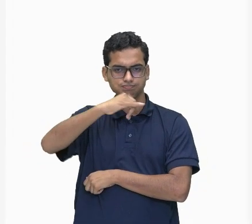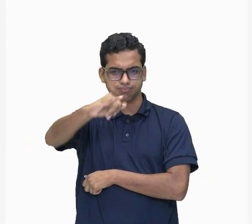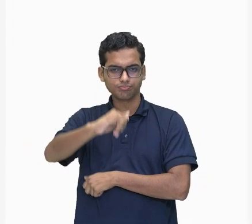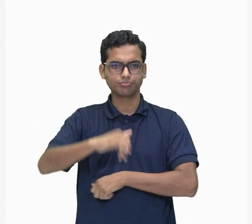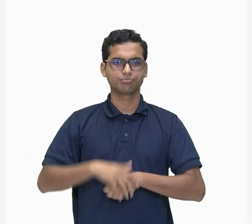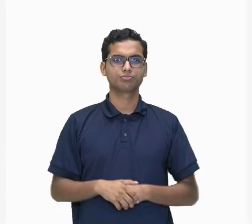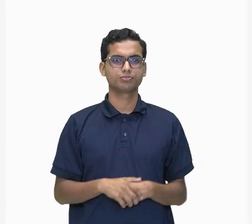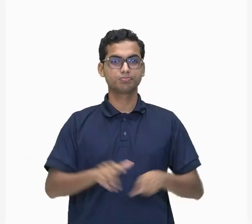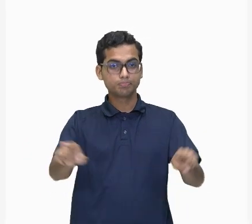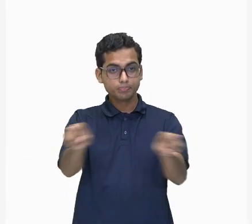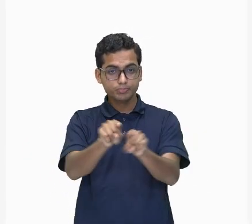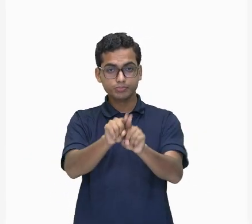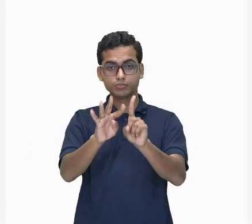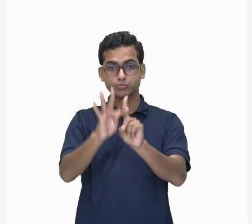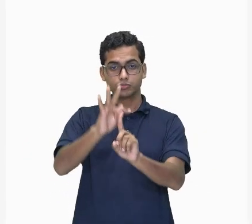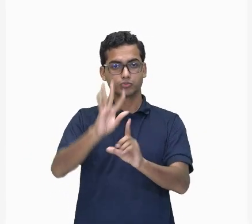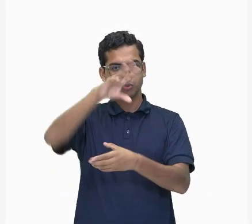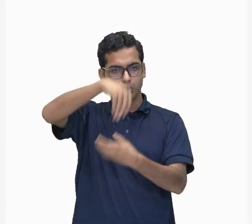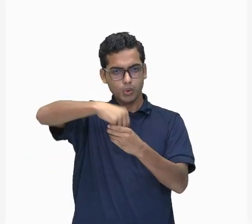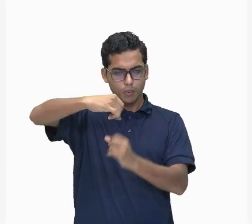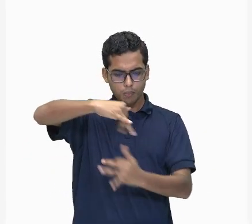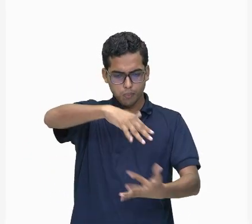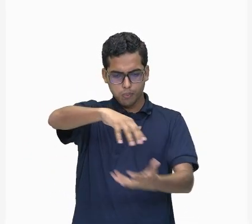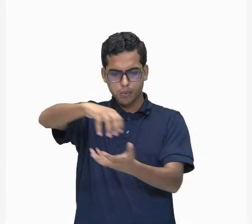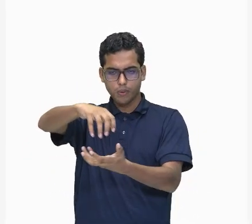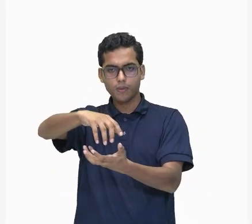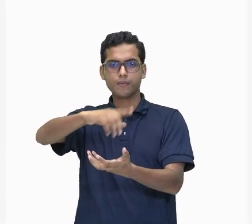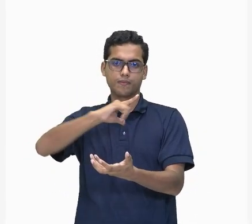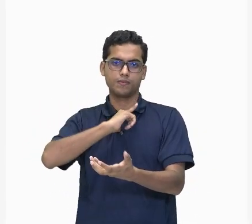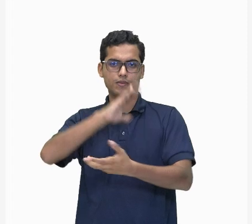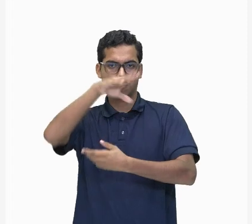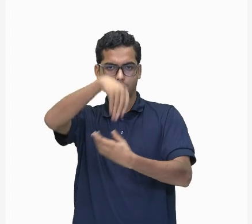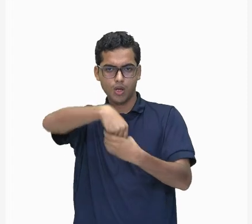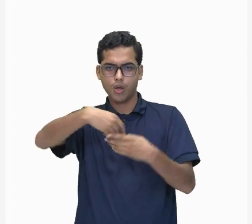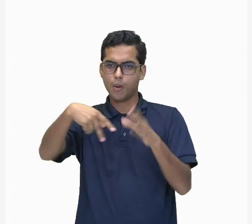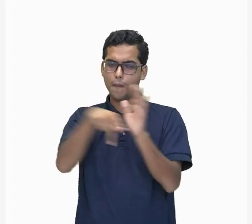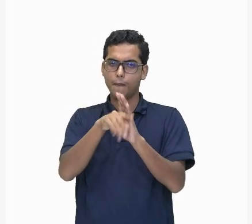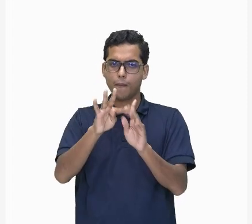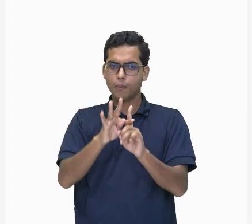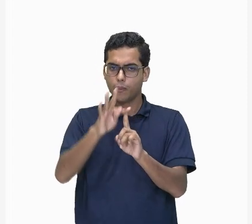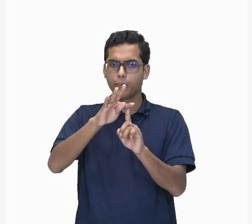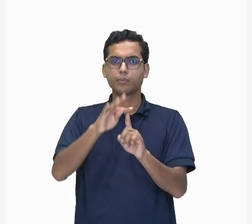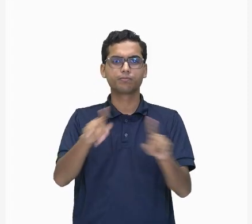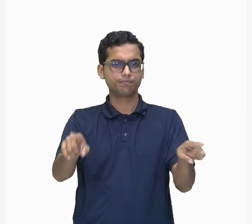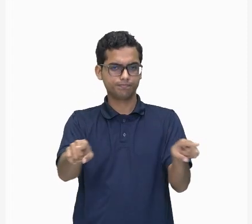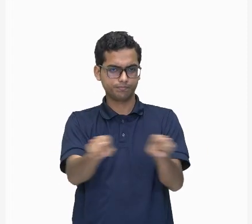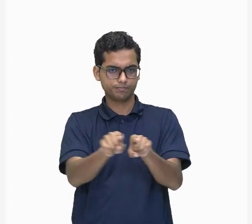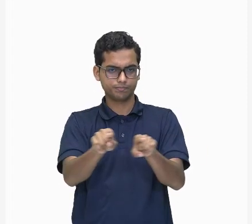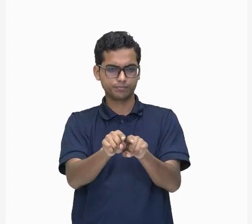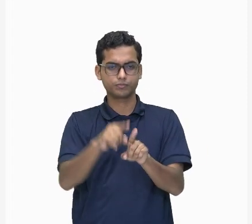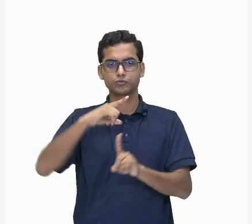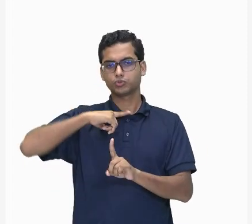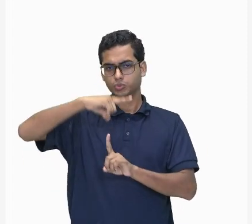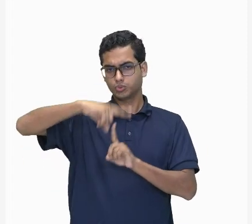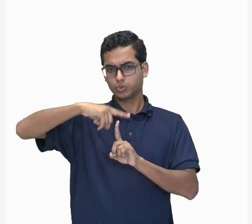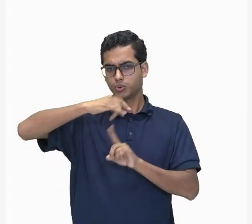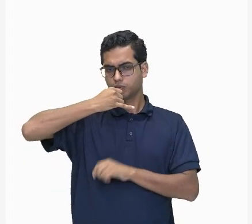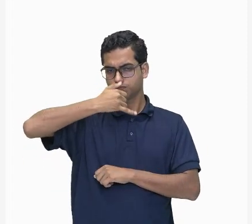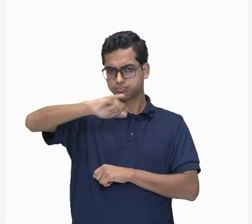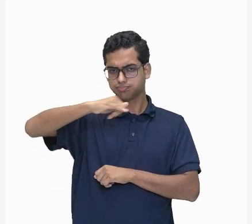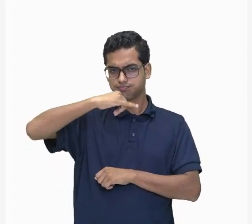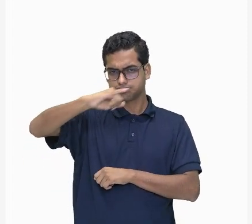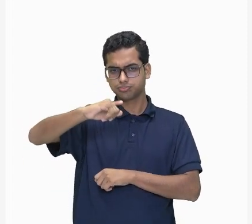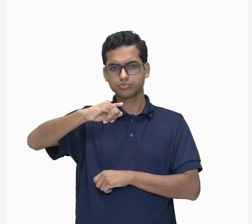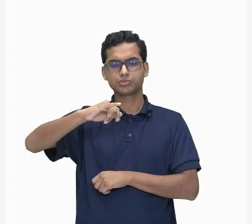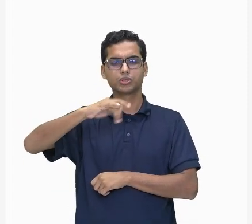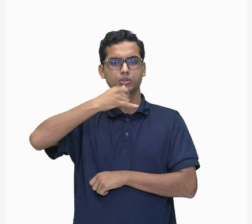da Terra. O calor proveniente do interior da Terra é considerado uma fonte de energia